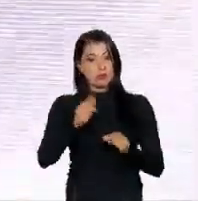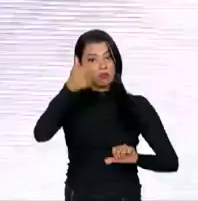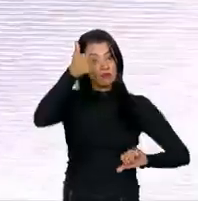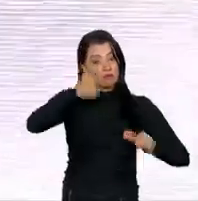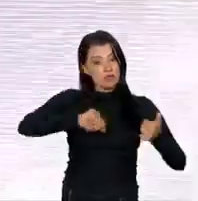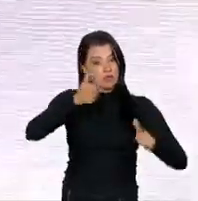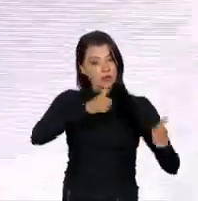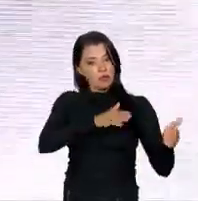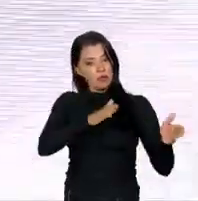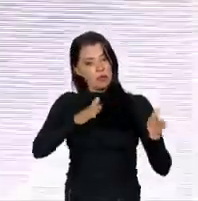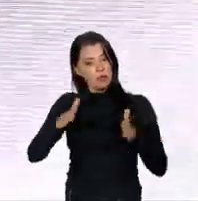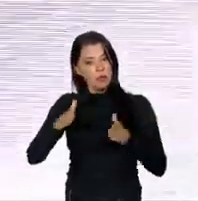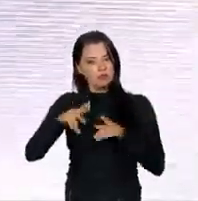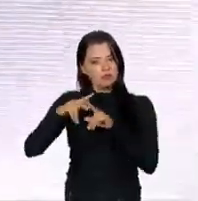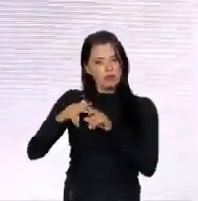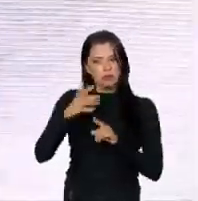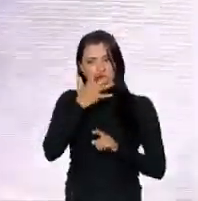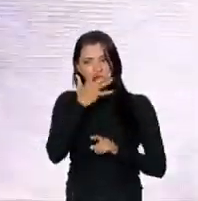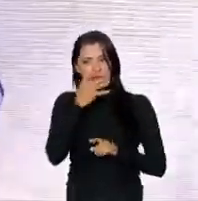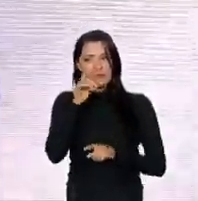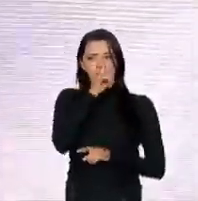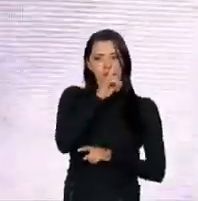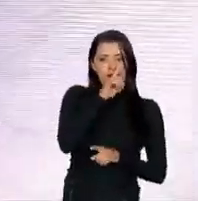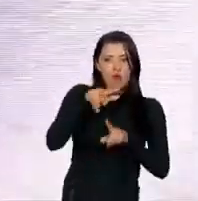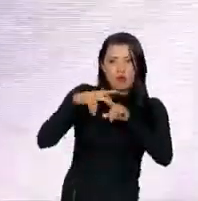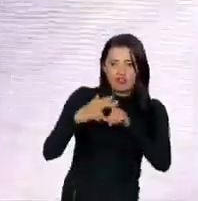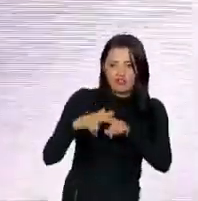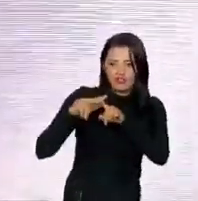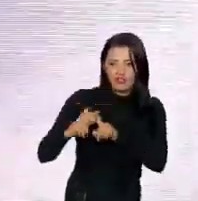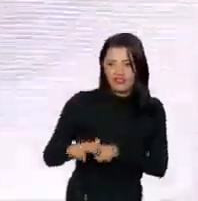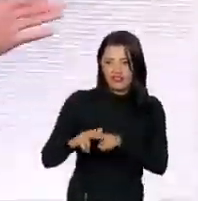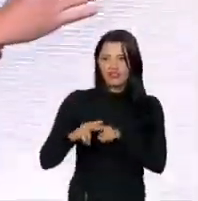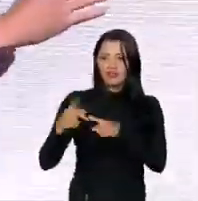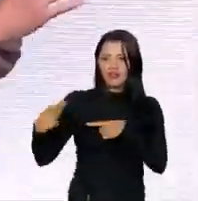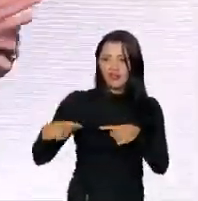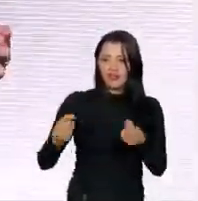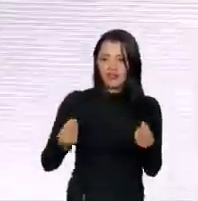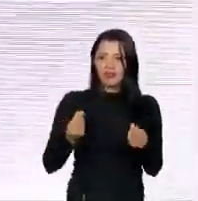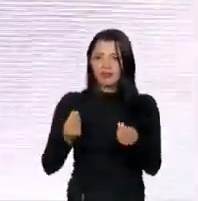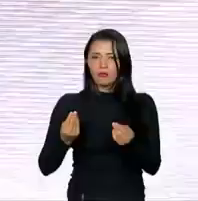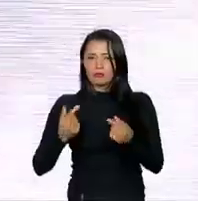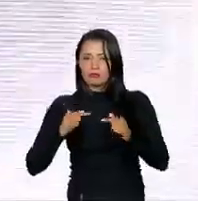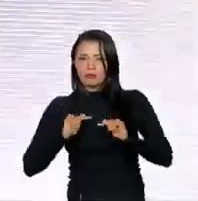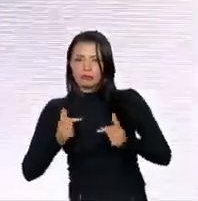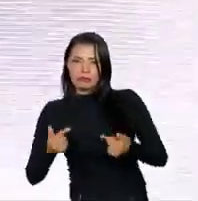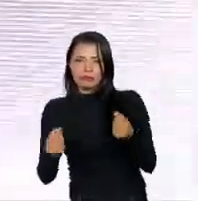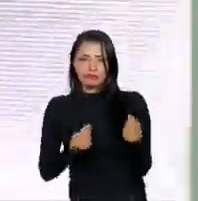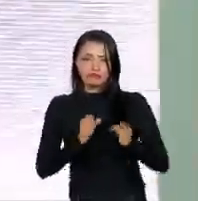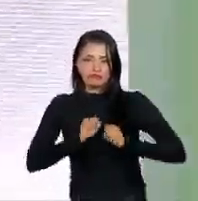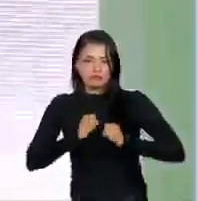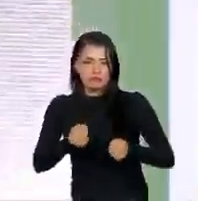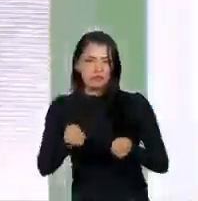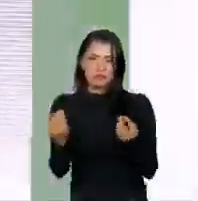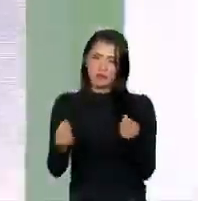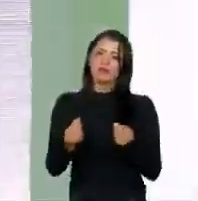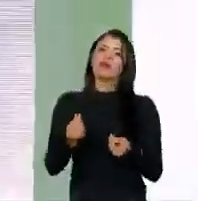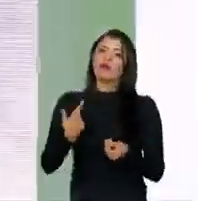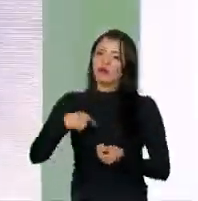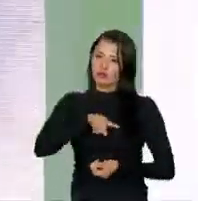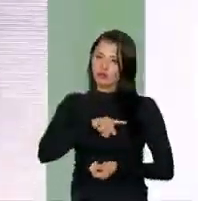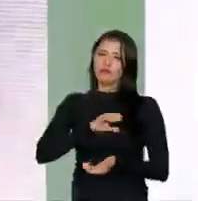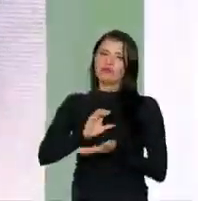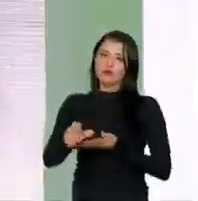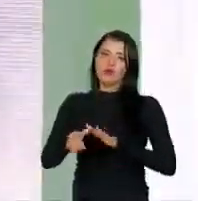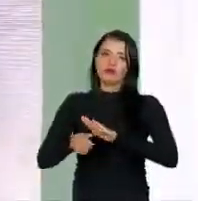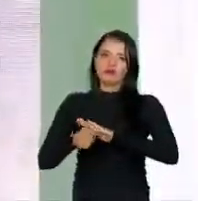mais periódicas para corrigir o rumo da política, o rumo da ação. Então, nós também vamos financiar e vamos,